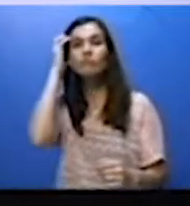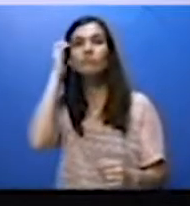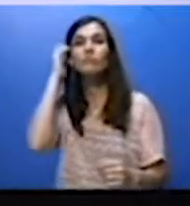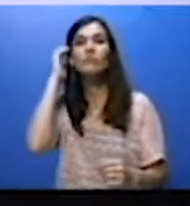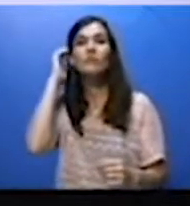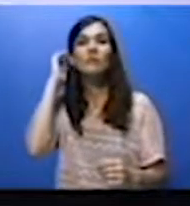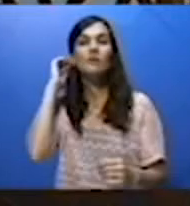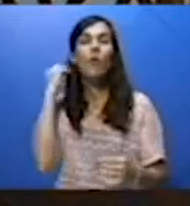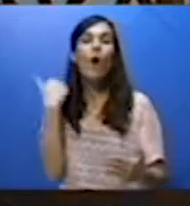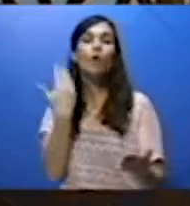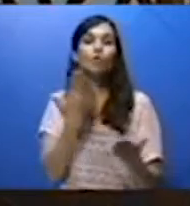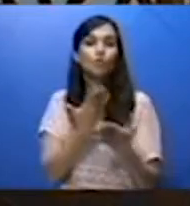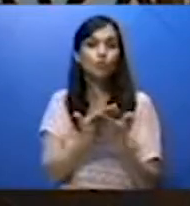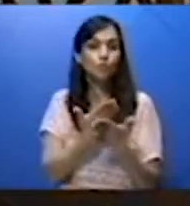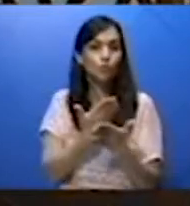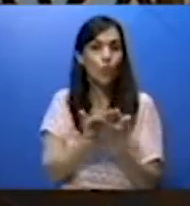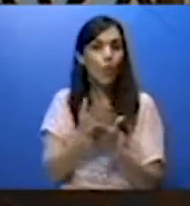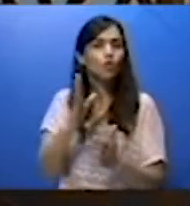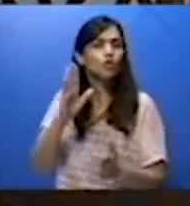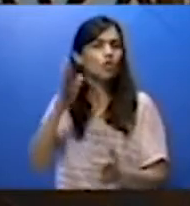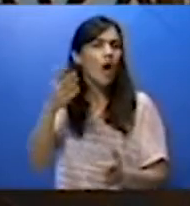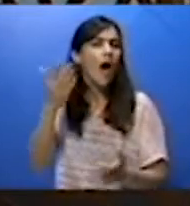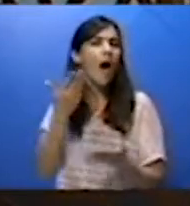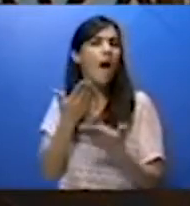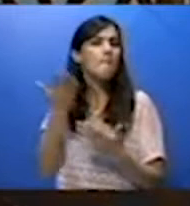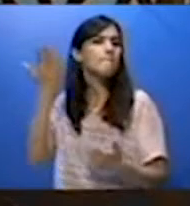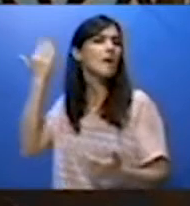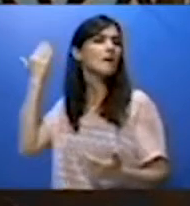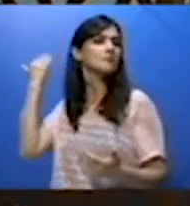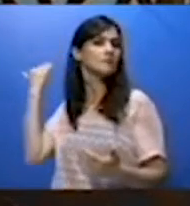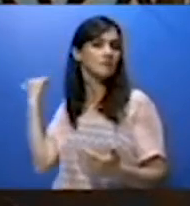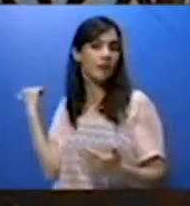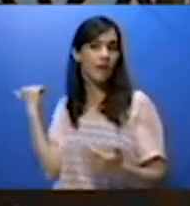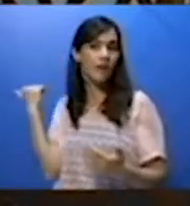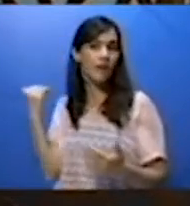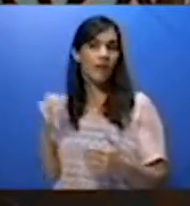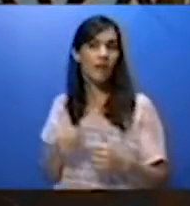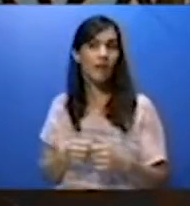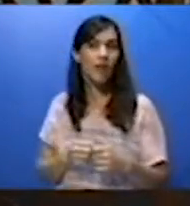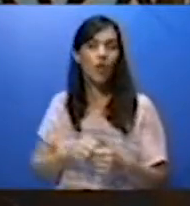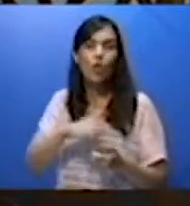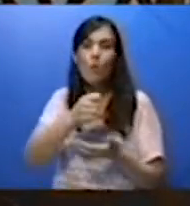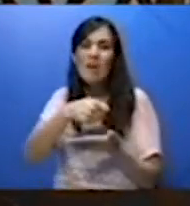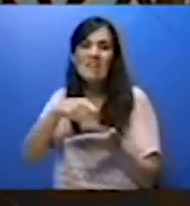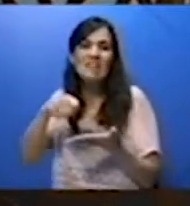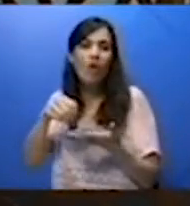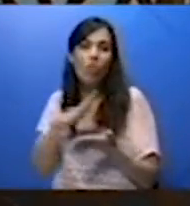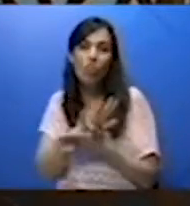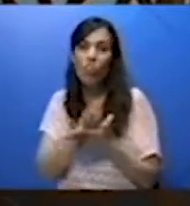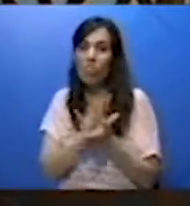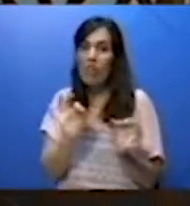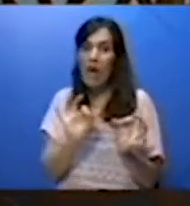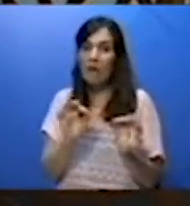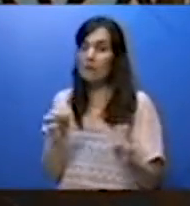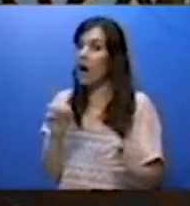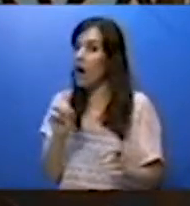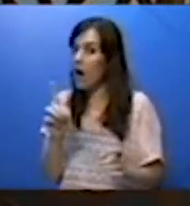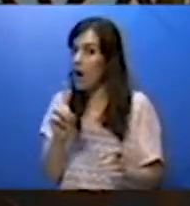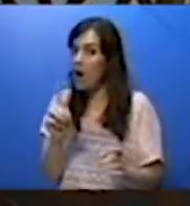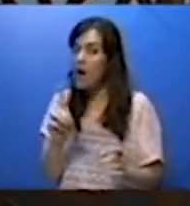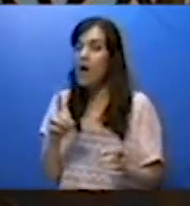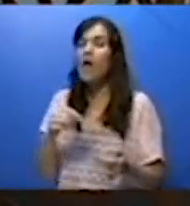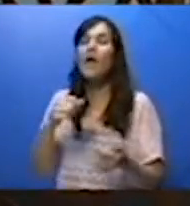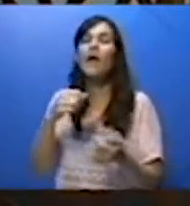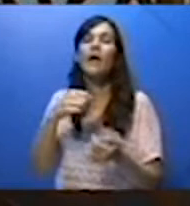conhecimento que já foi retomado em outras aulas não é mais curto que é sai do nada uma figura que ele não quer conheça tá